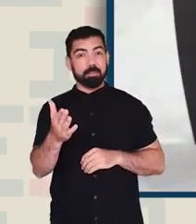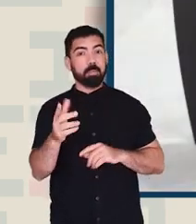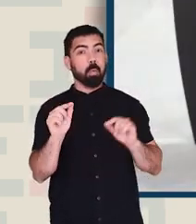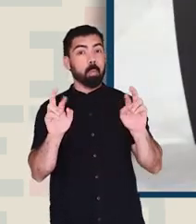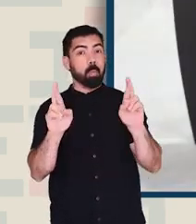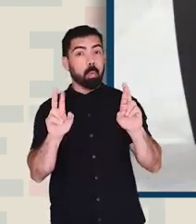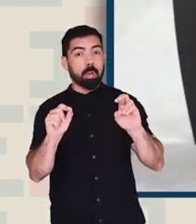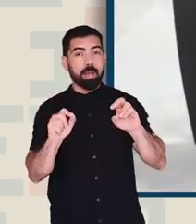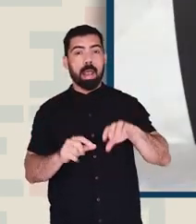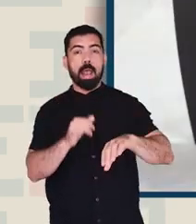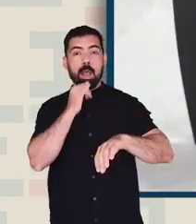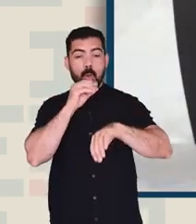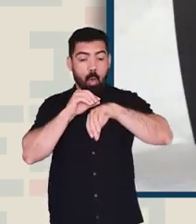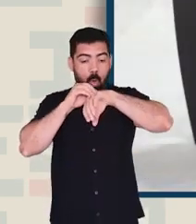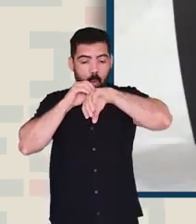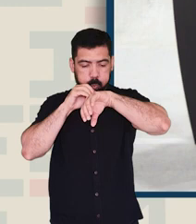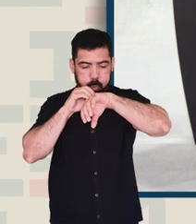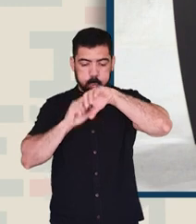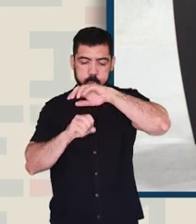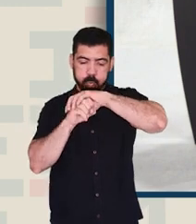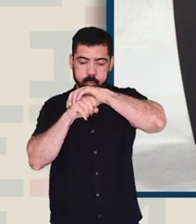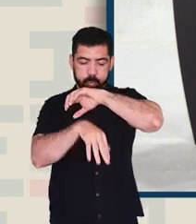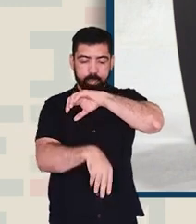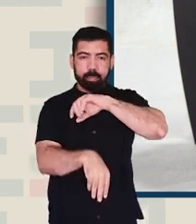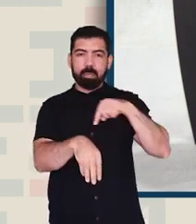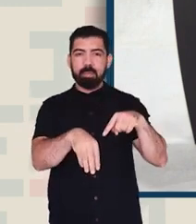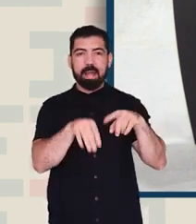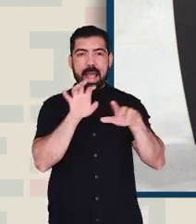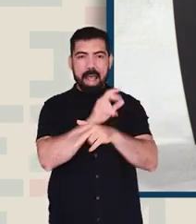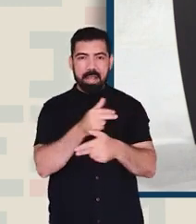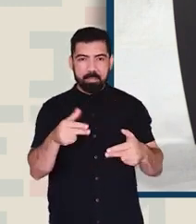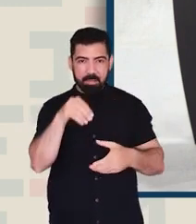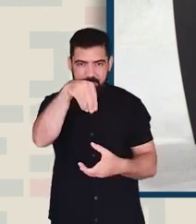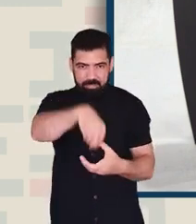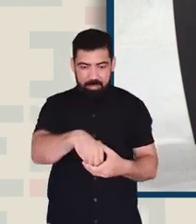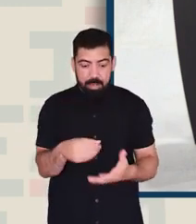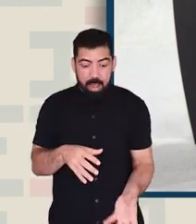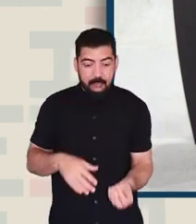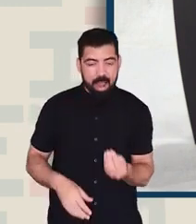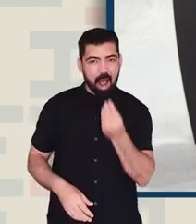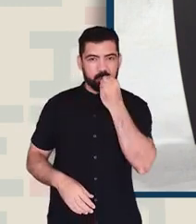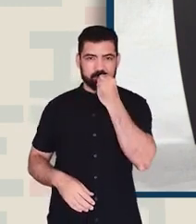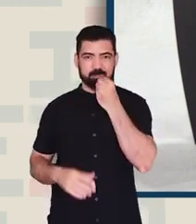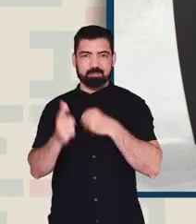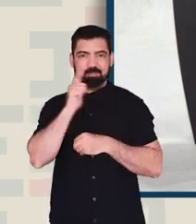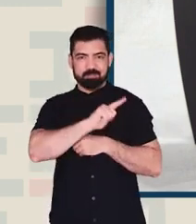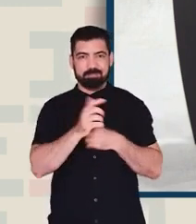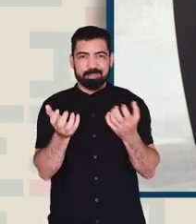na esperança que o animal que aqui dentro estivesse pudesse sair e ele pudesse se alimentar.